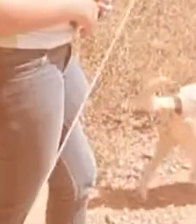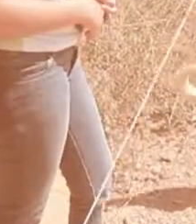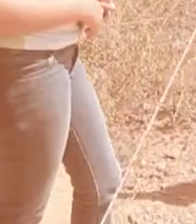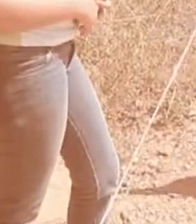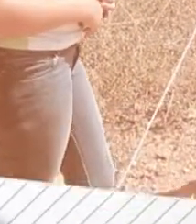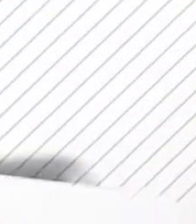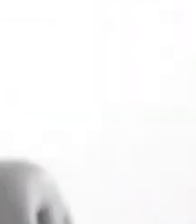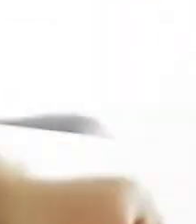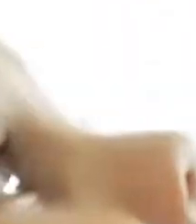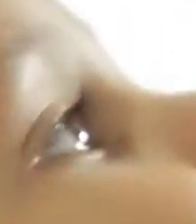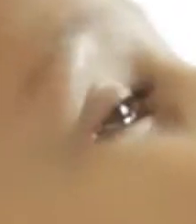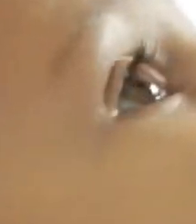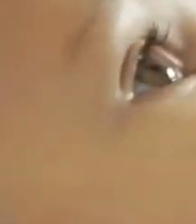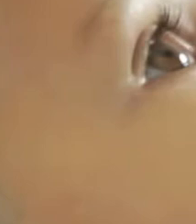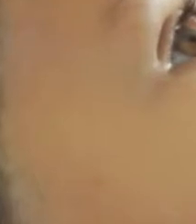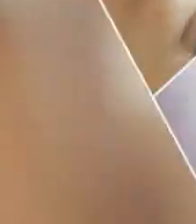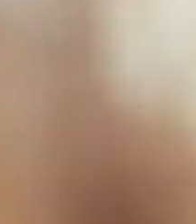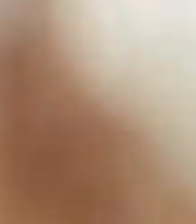Música